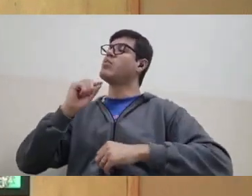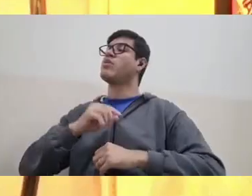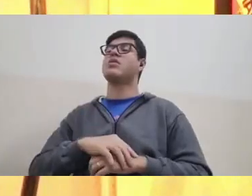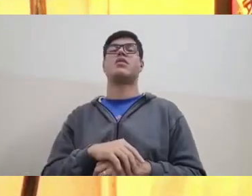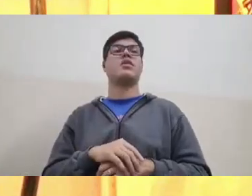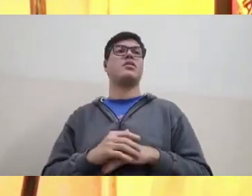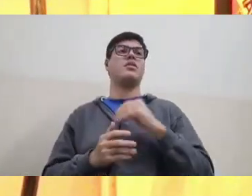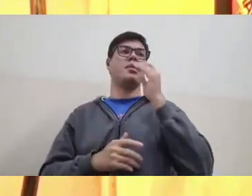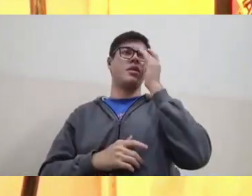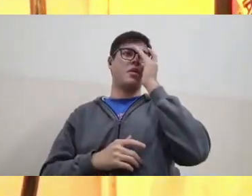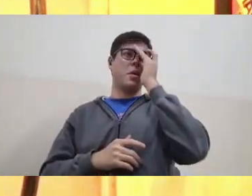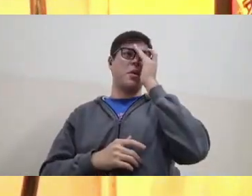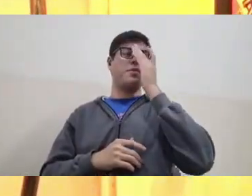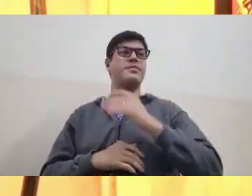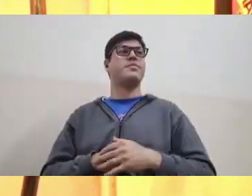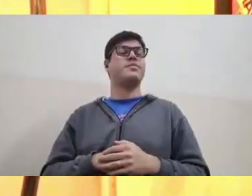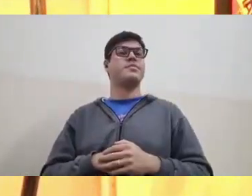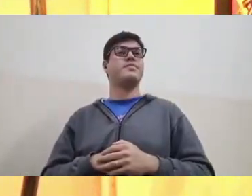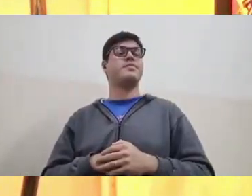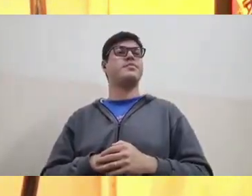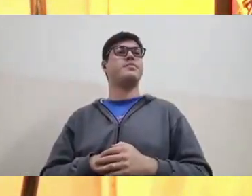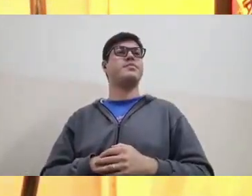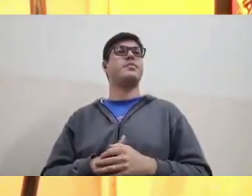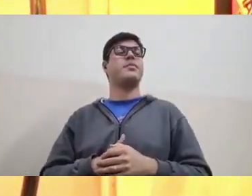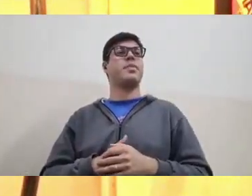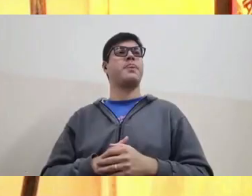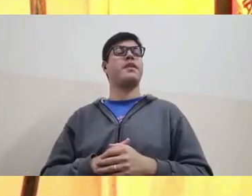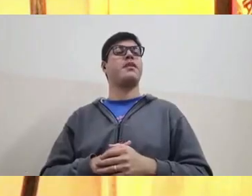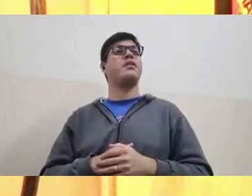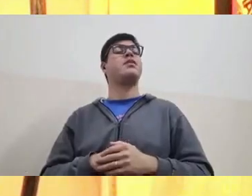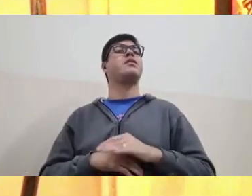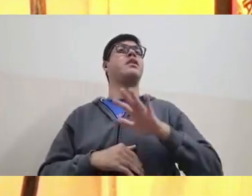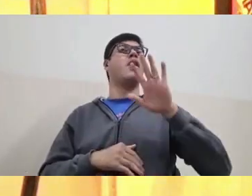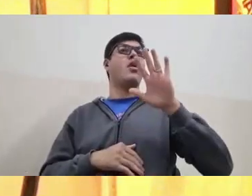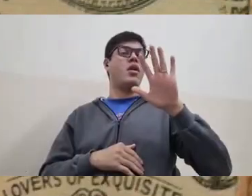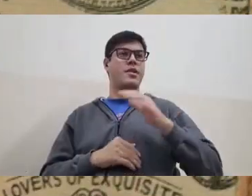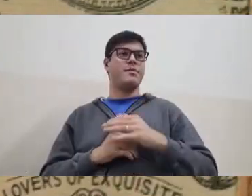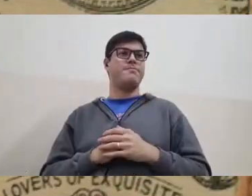é um órgão que ajuda a pessoa implantar uma empresa isso